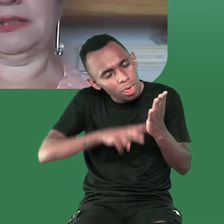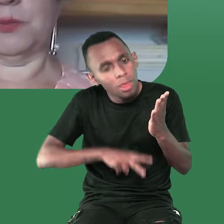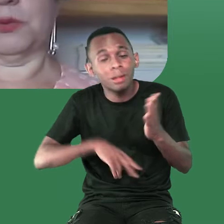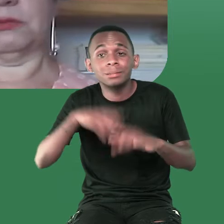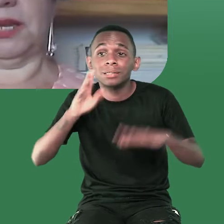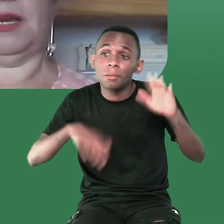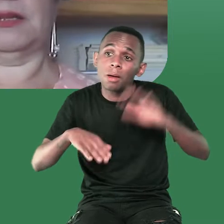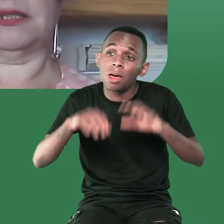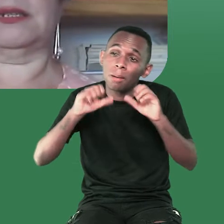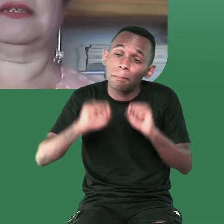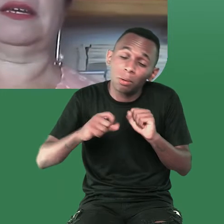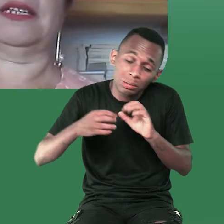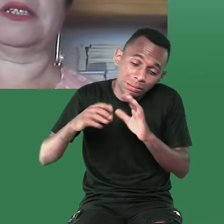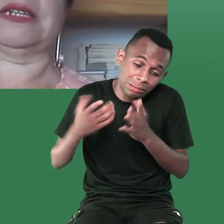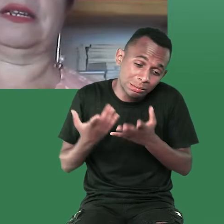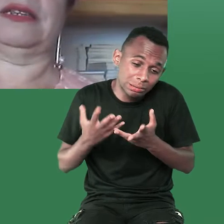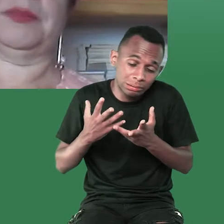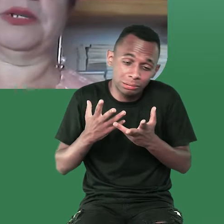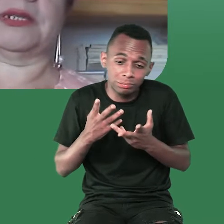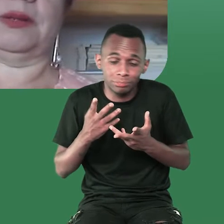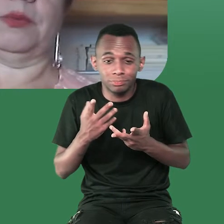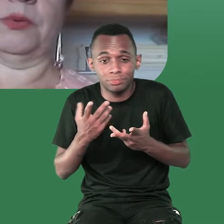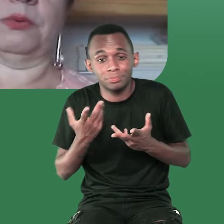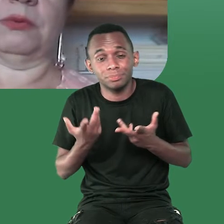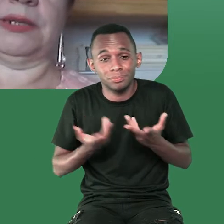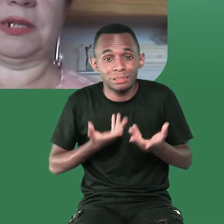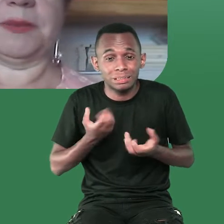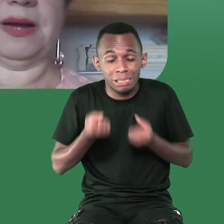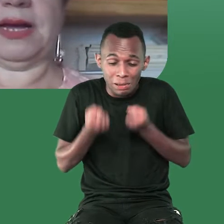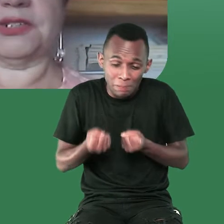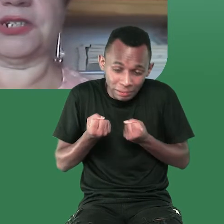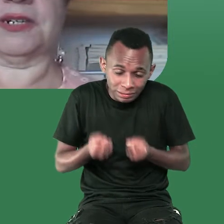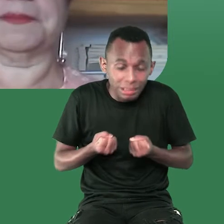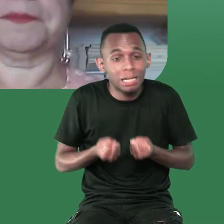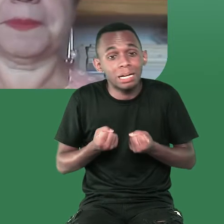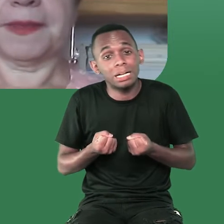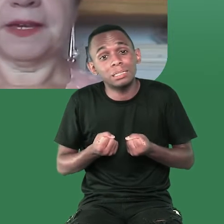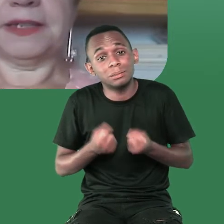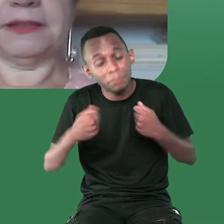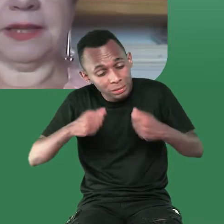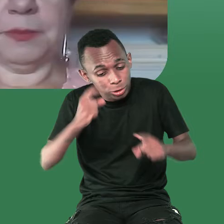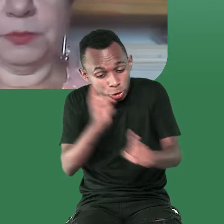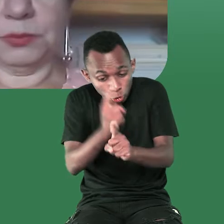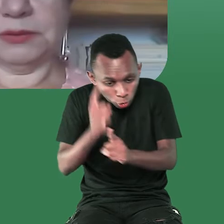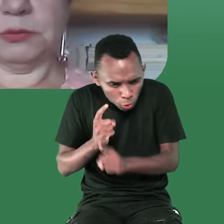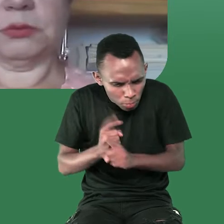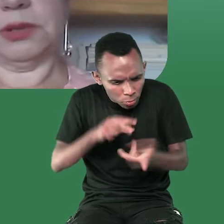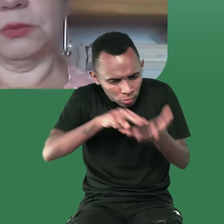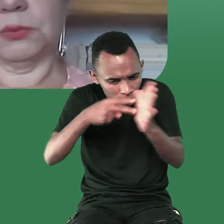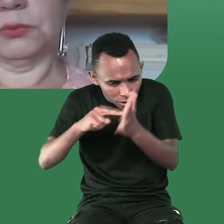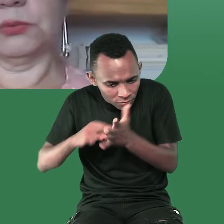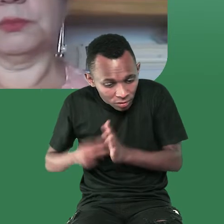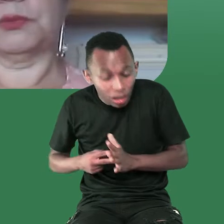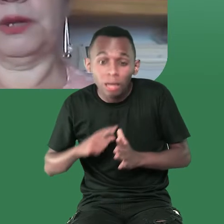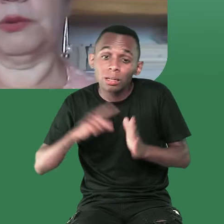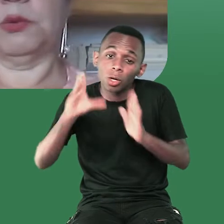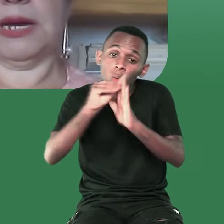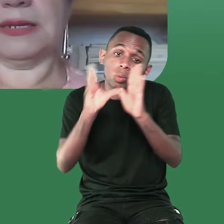vezes pode ser até um pouco densa, né? Que às vezes até pode ser um pouco enigmática, que tem muito